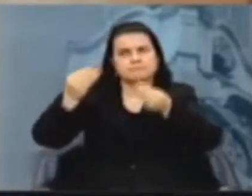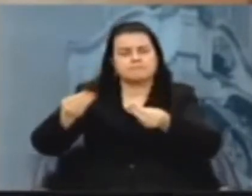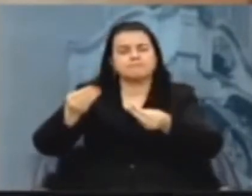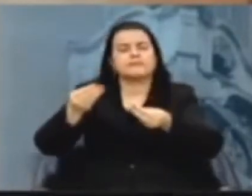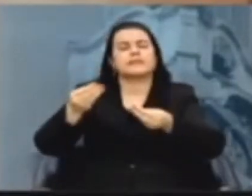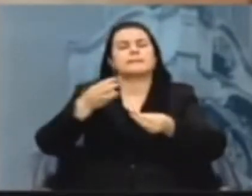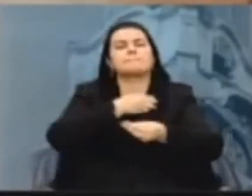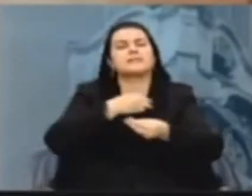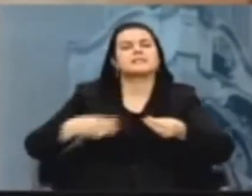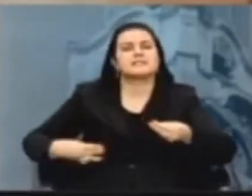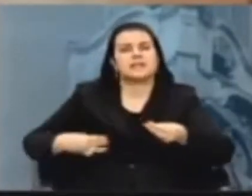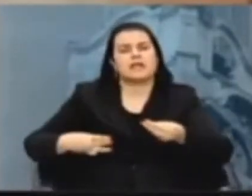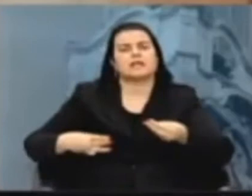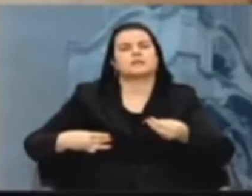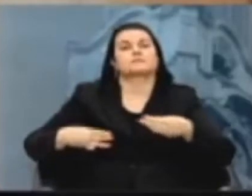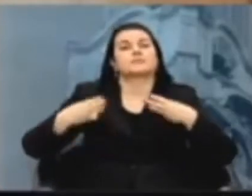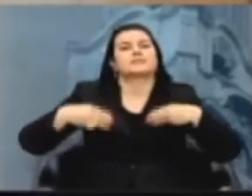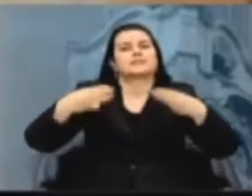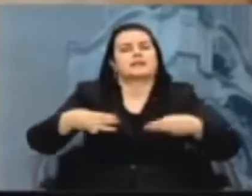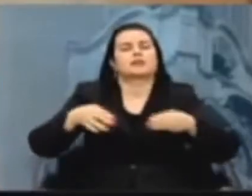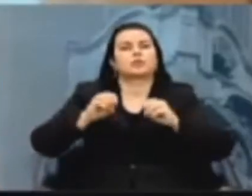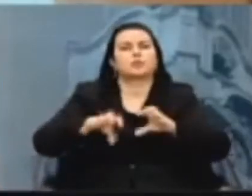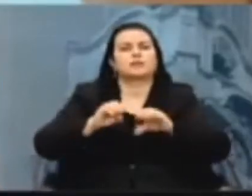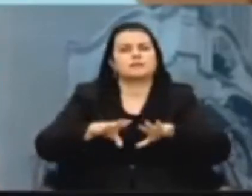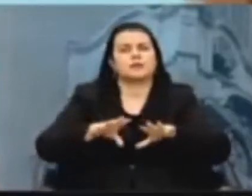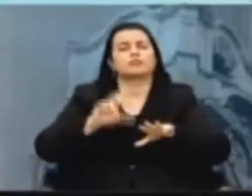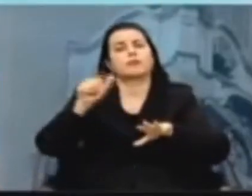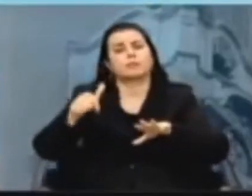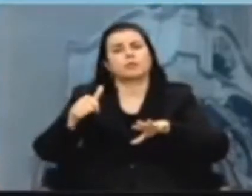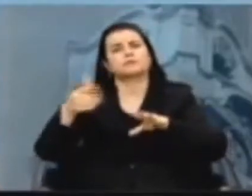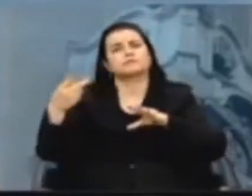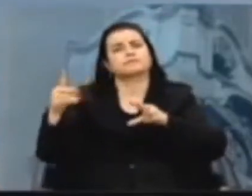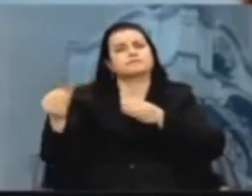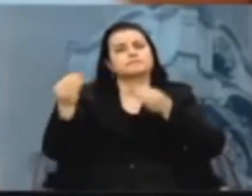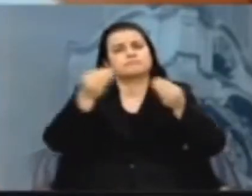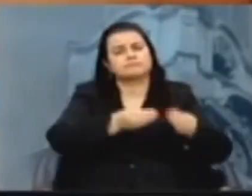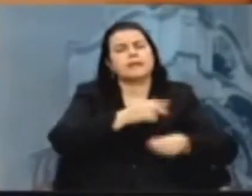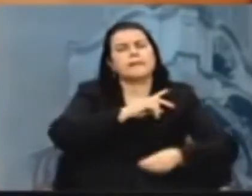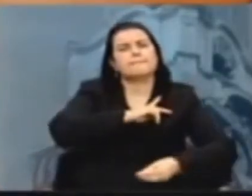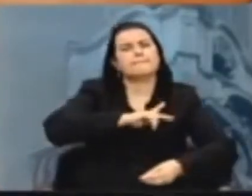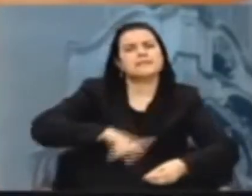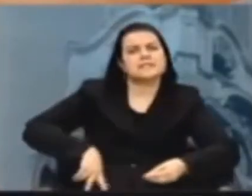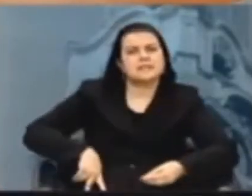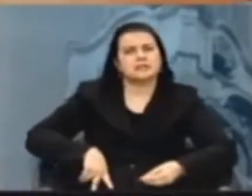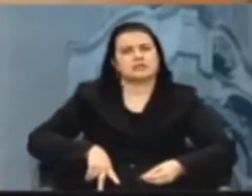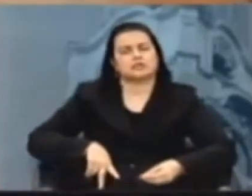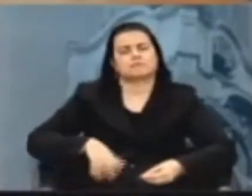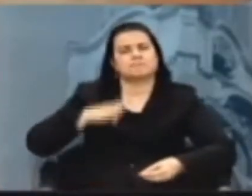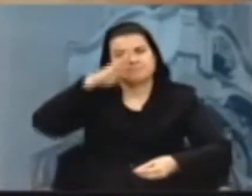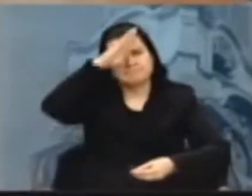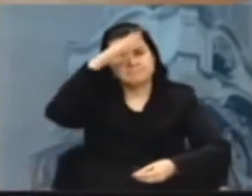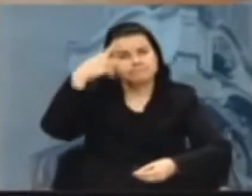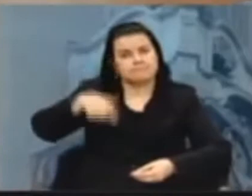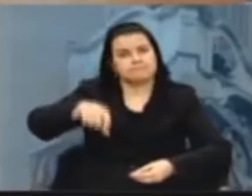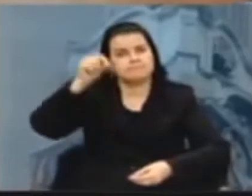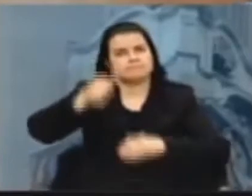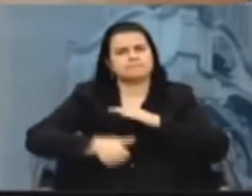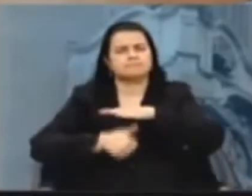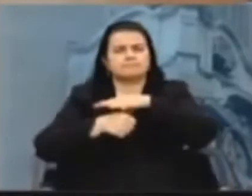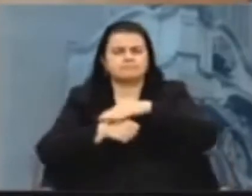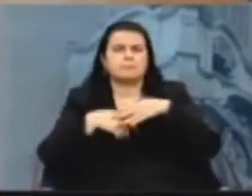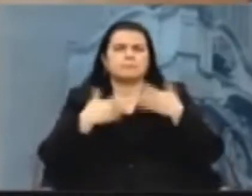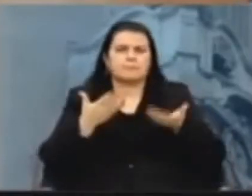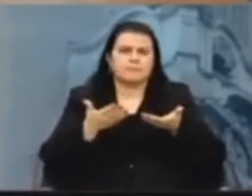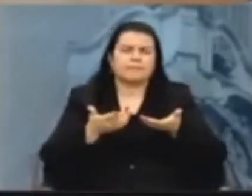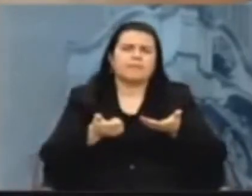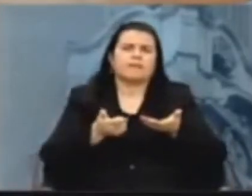chegar ao presidente da República para a nomeação do reitor. Sempre na convicção que seria